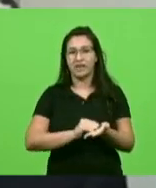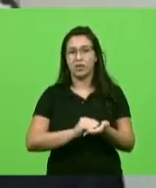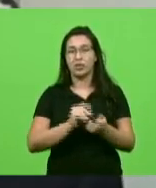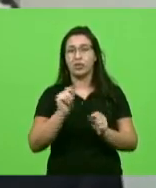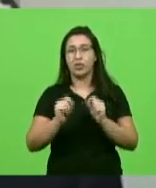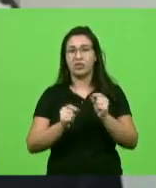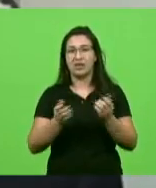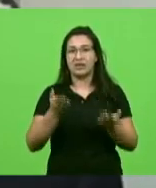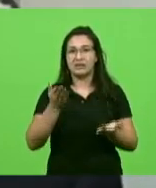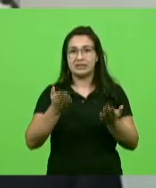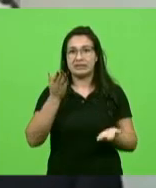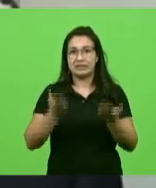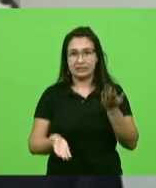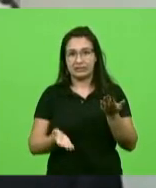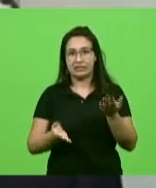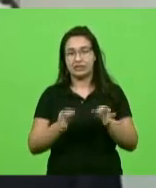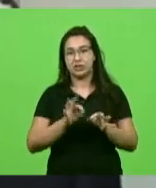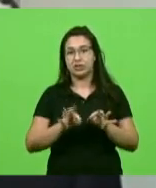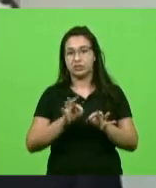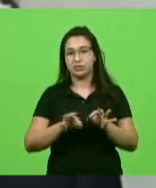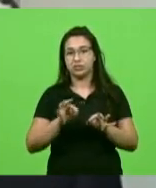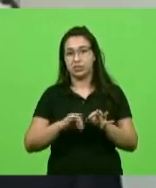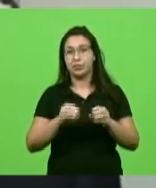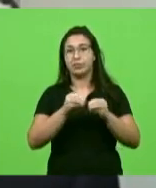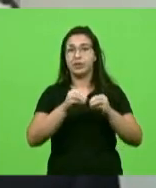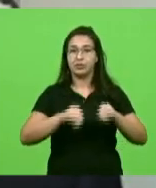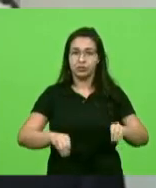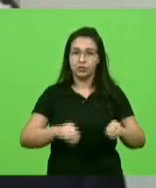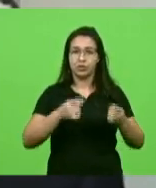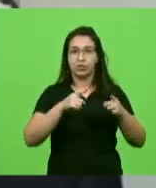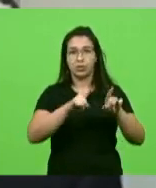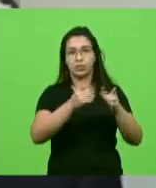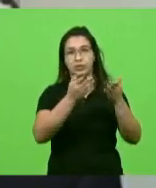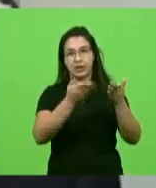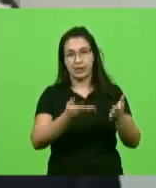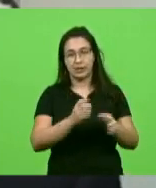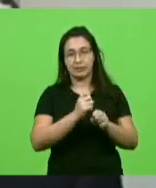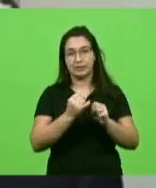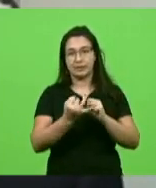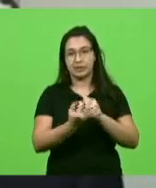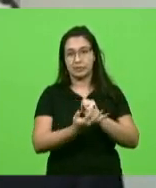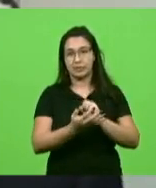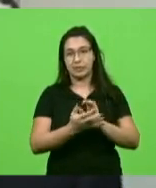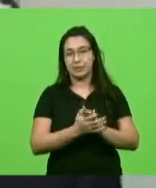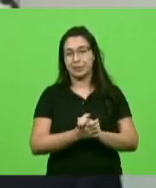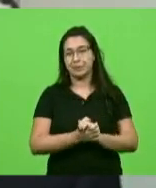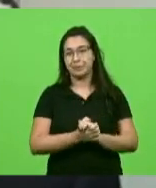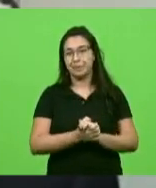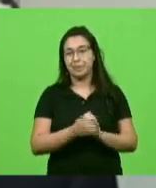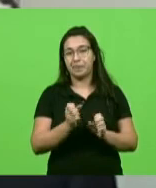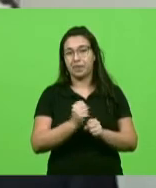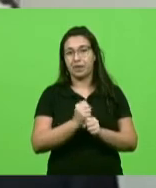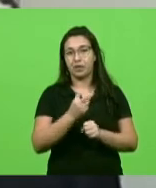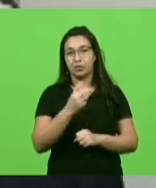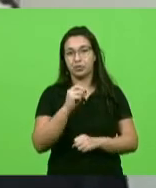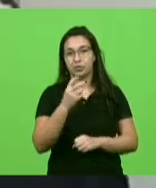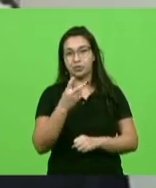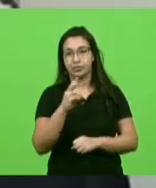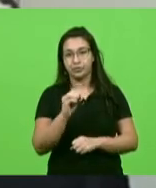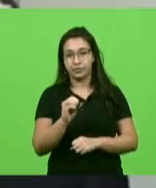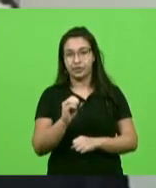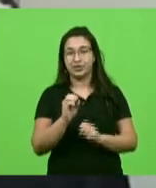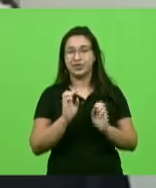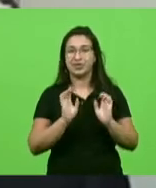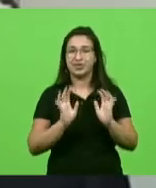institucional também prejudica o combate à pandemia e o ano de 2020 Já